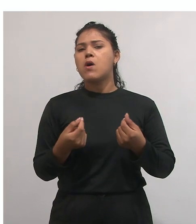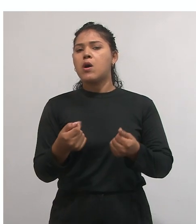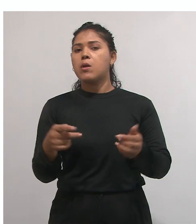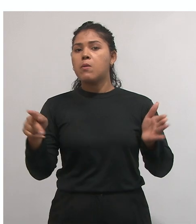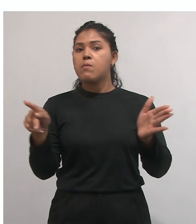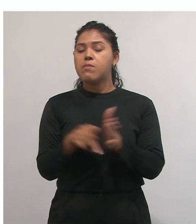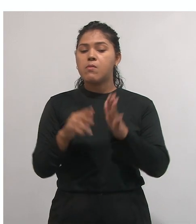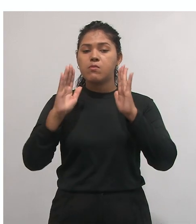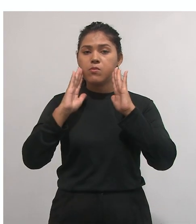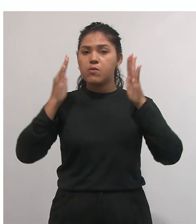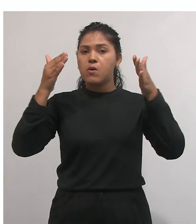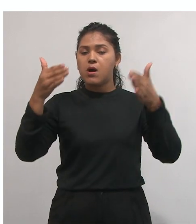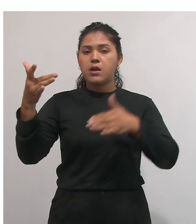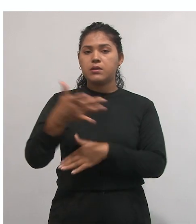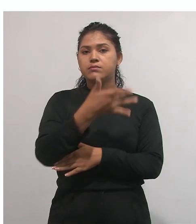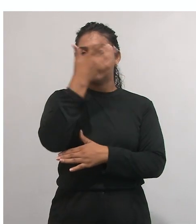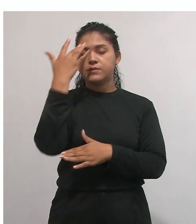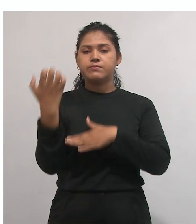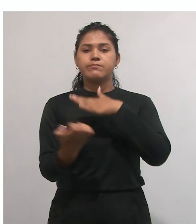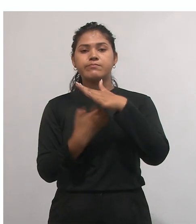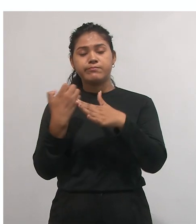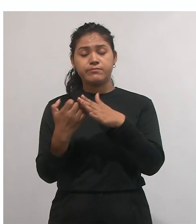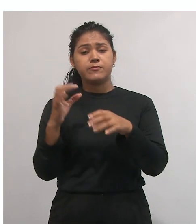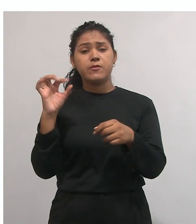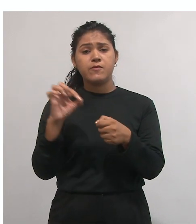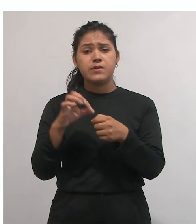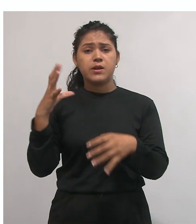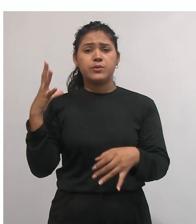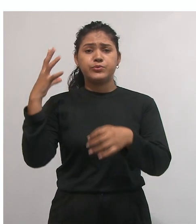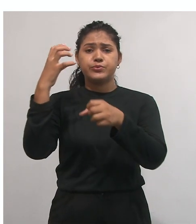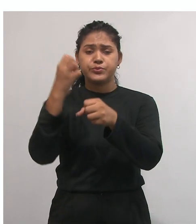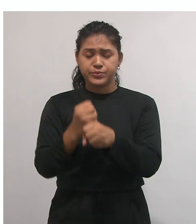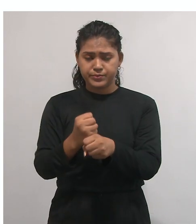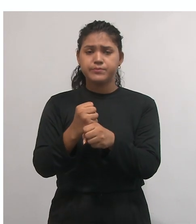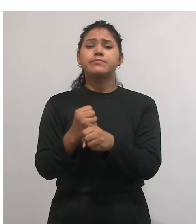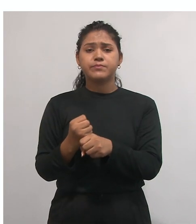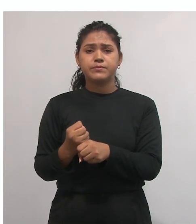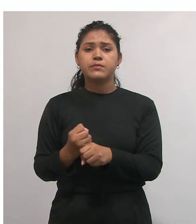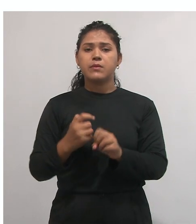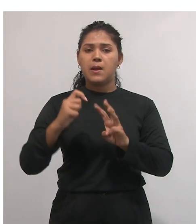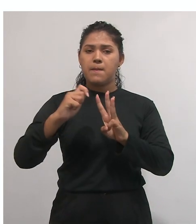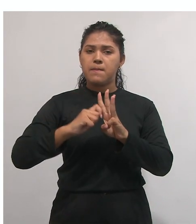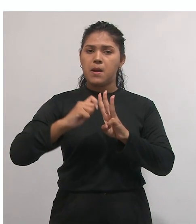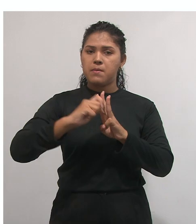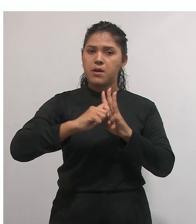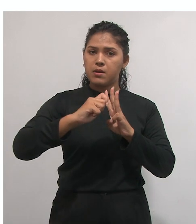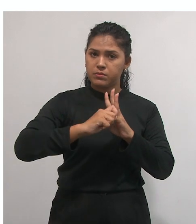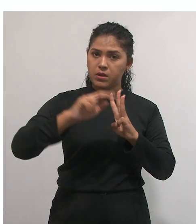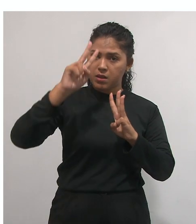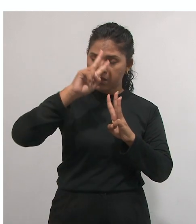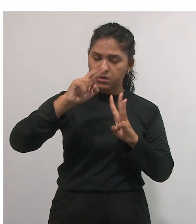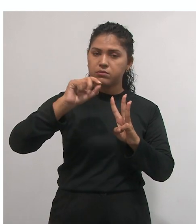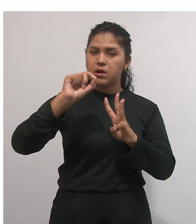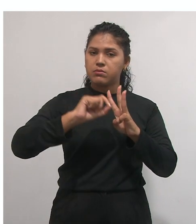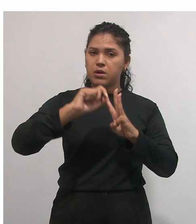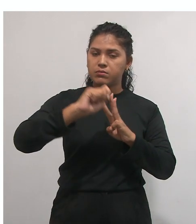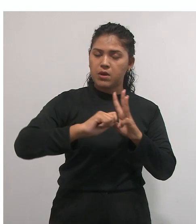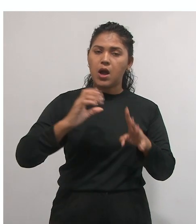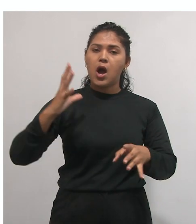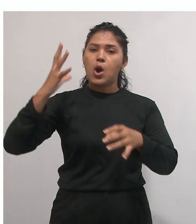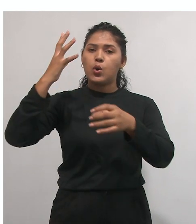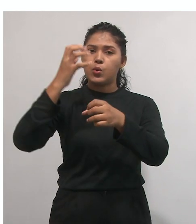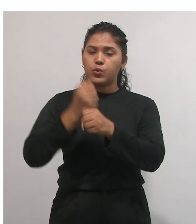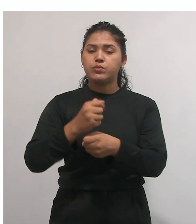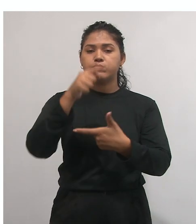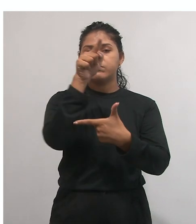pelo empresário. As despesas operacionais, ele fez aquele cálculozinho lá dos 3 meses anteriores das